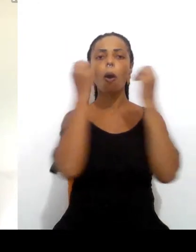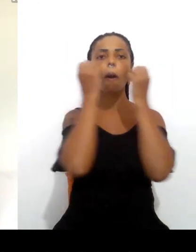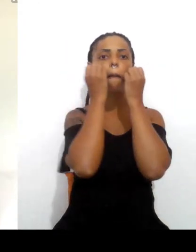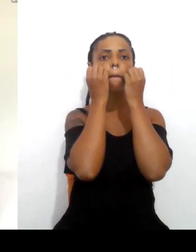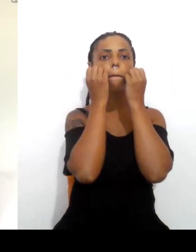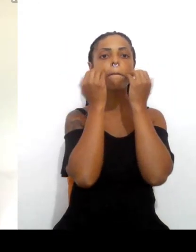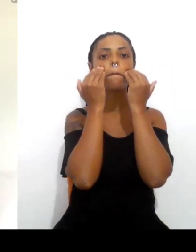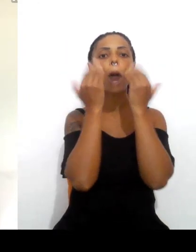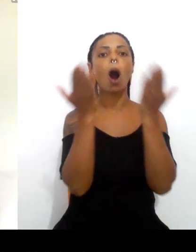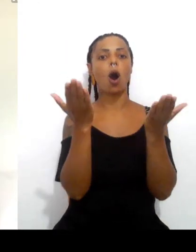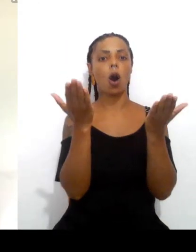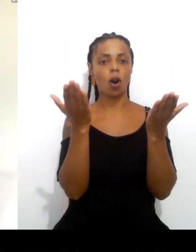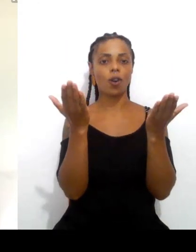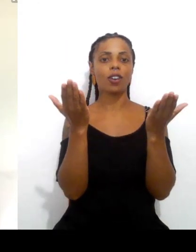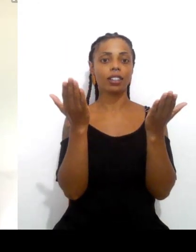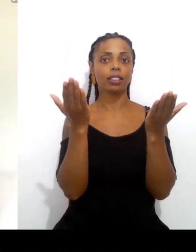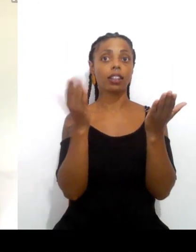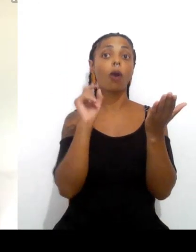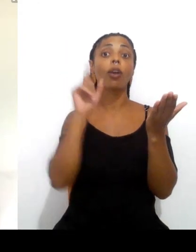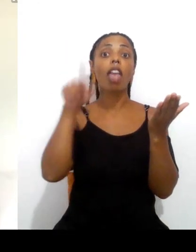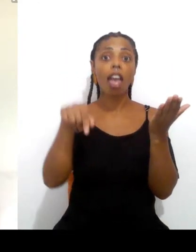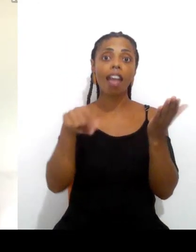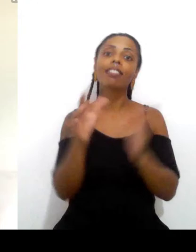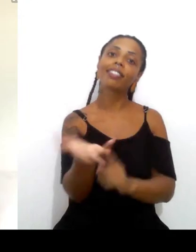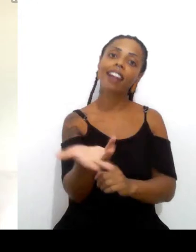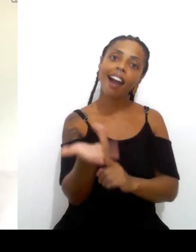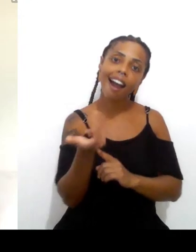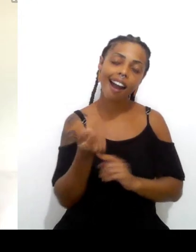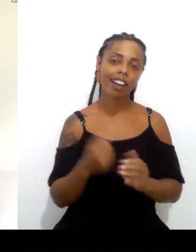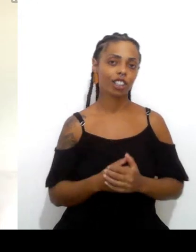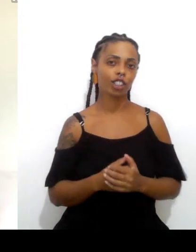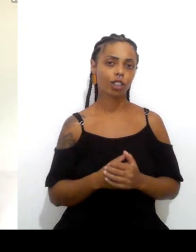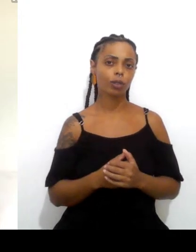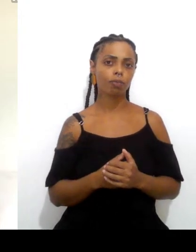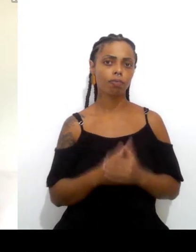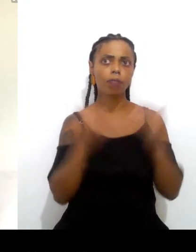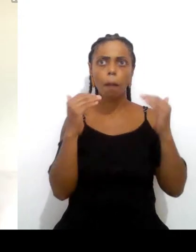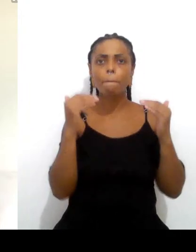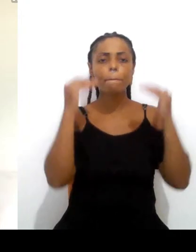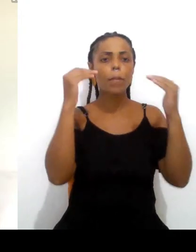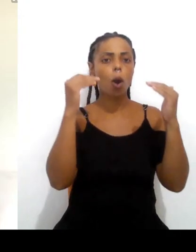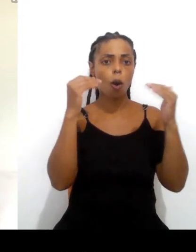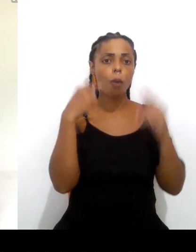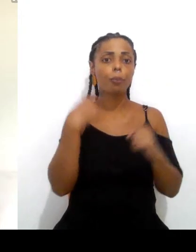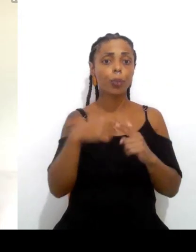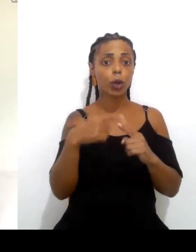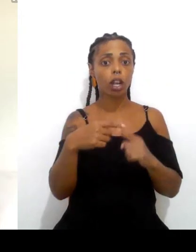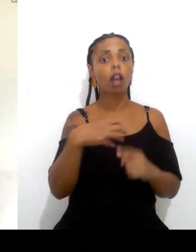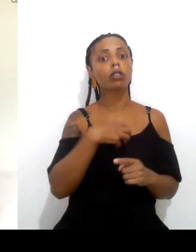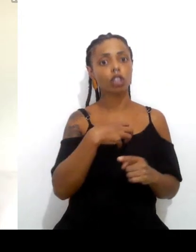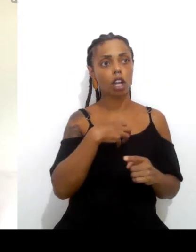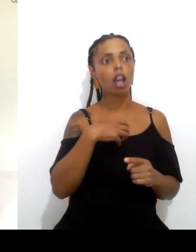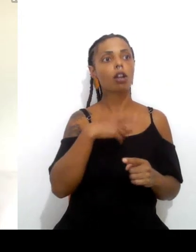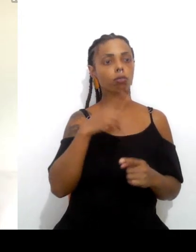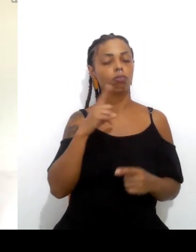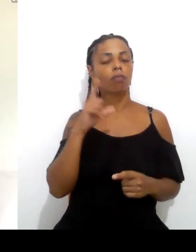que é a arte superior de expressão por sua condição humanística